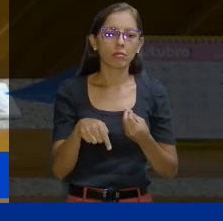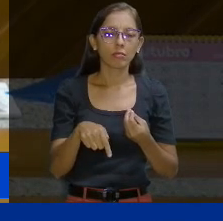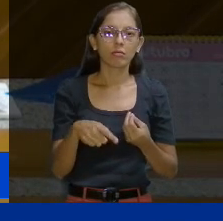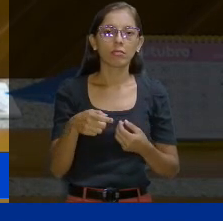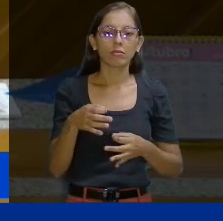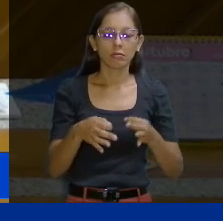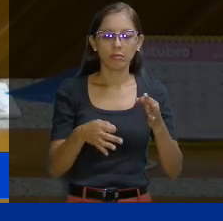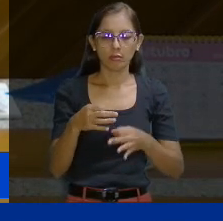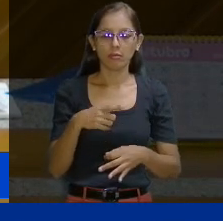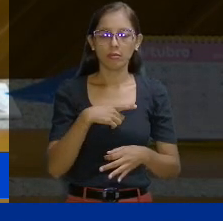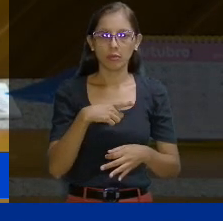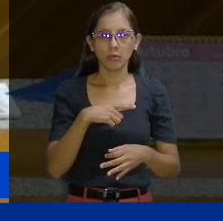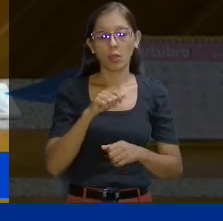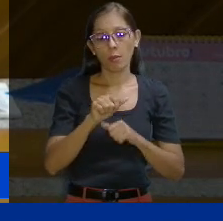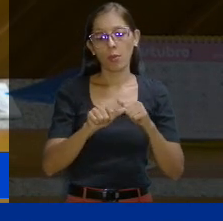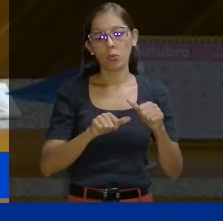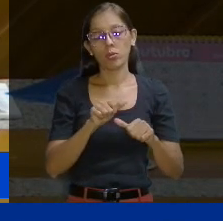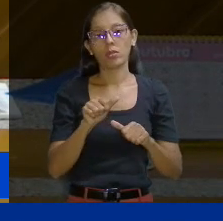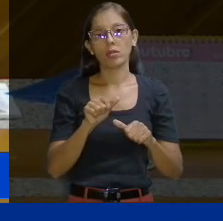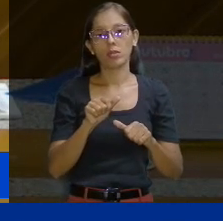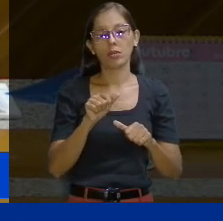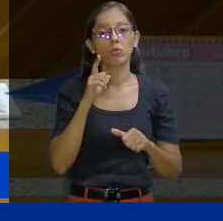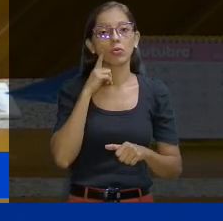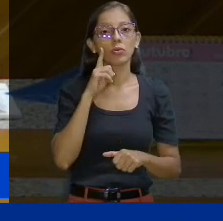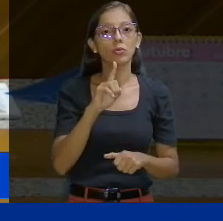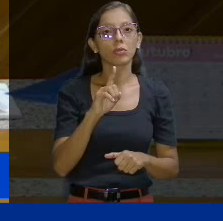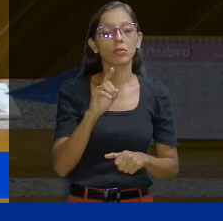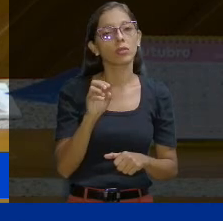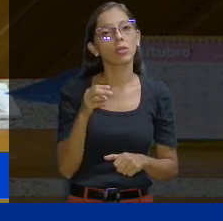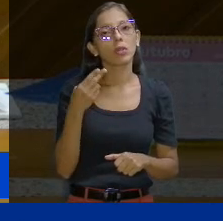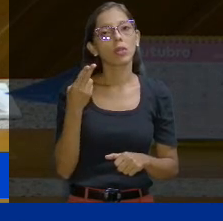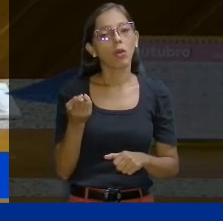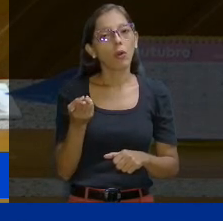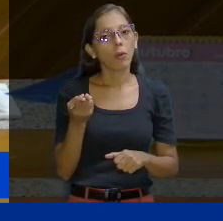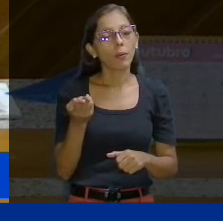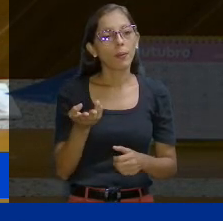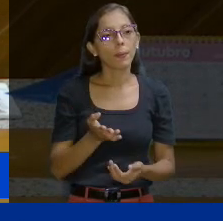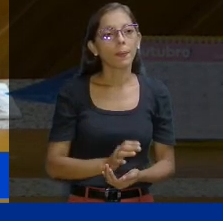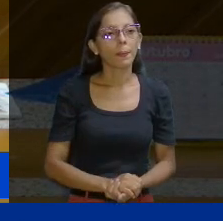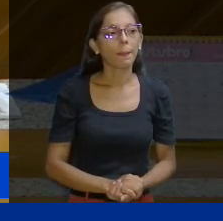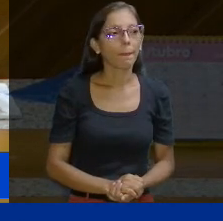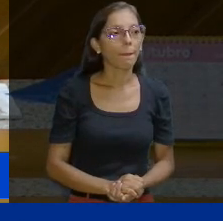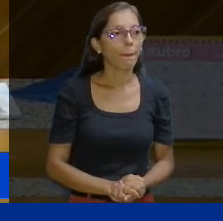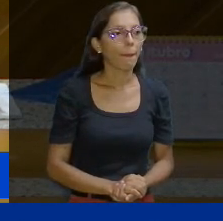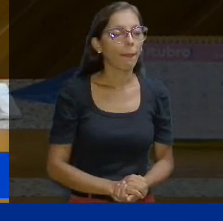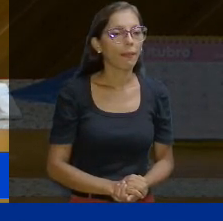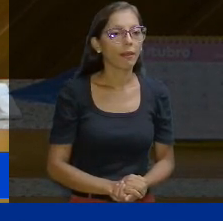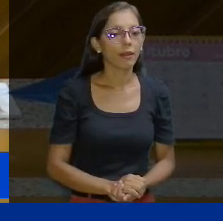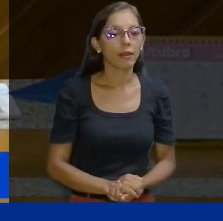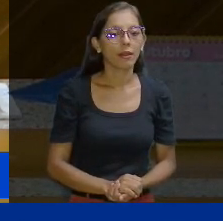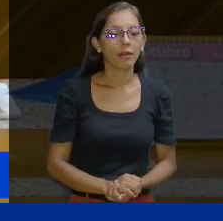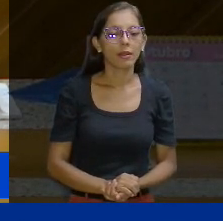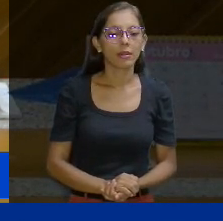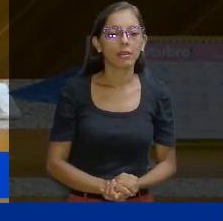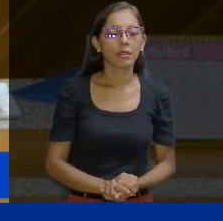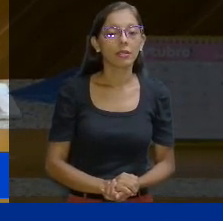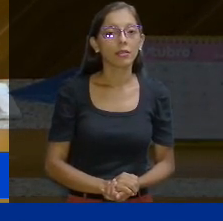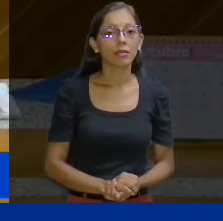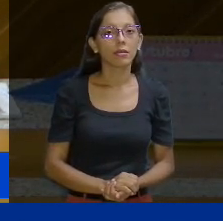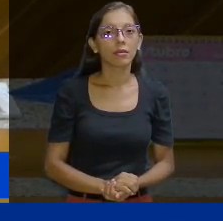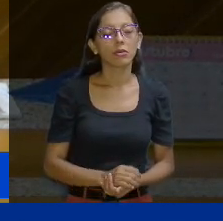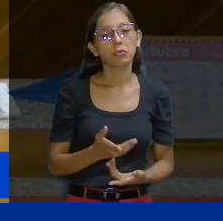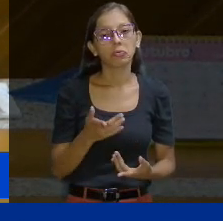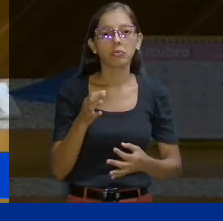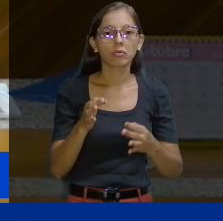sessão ou se haveria possibilidade de nós fazermos